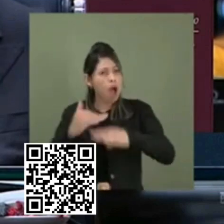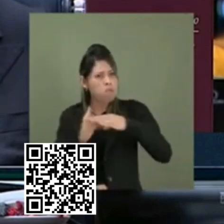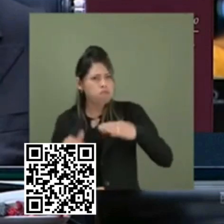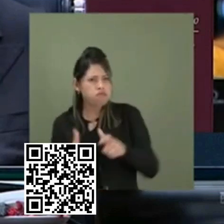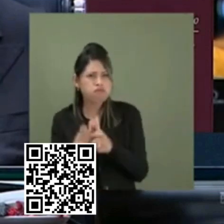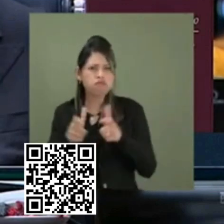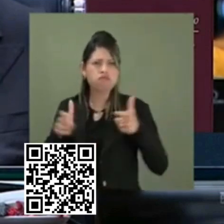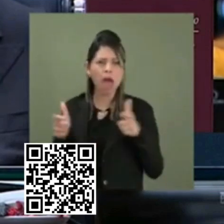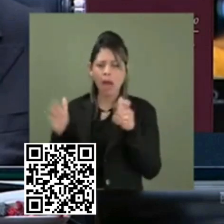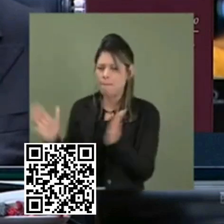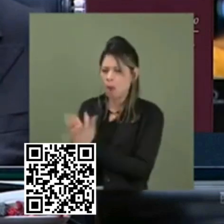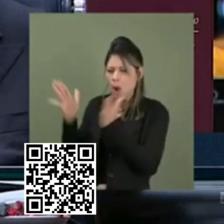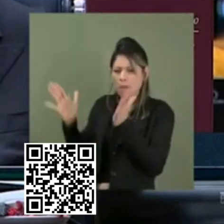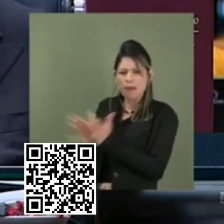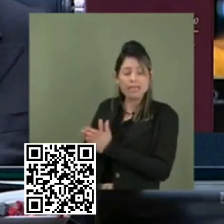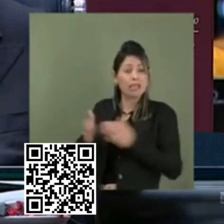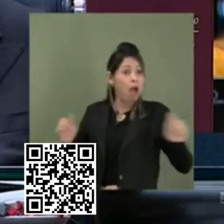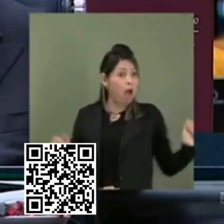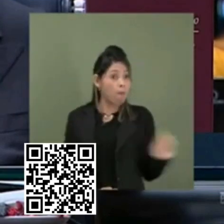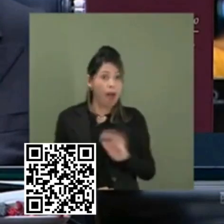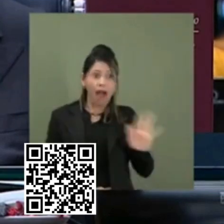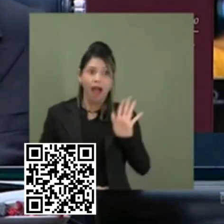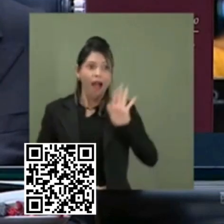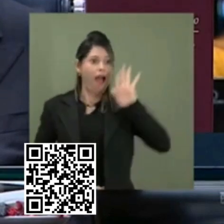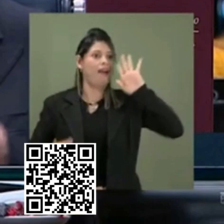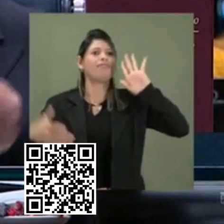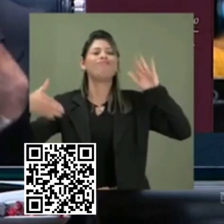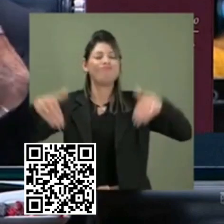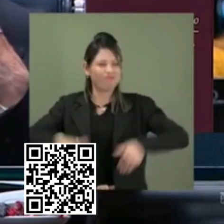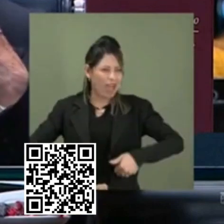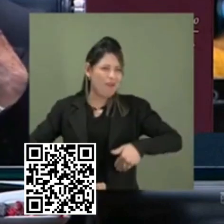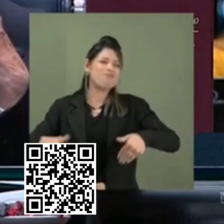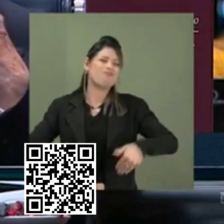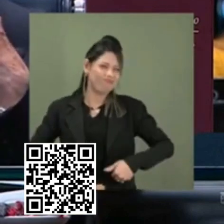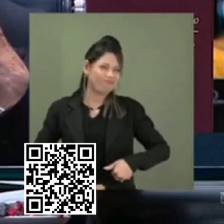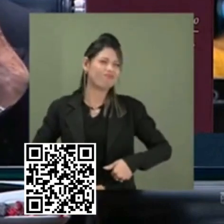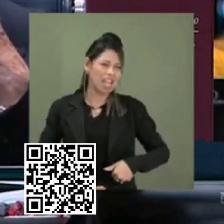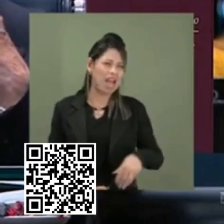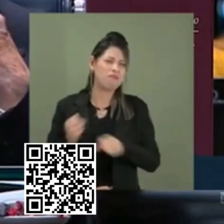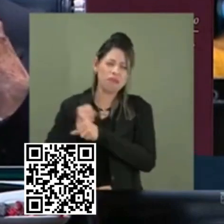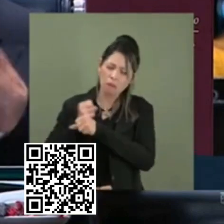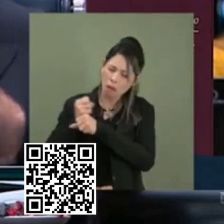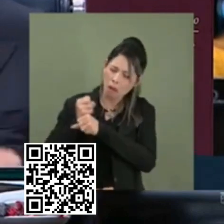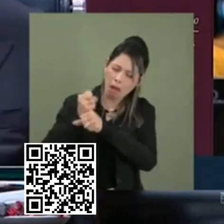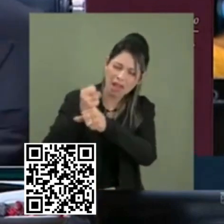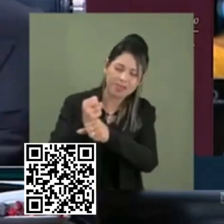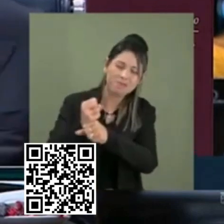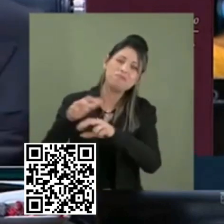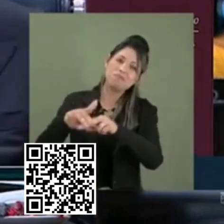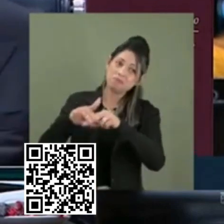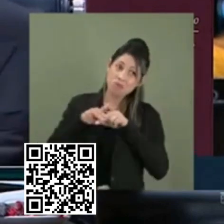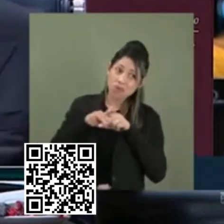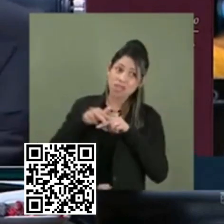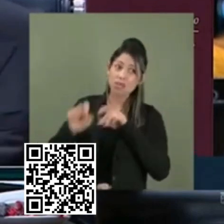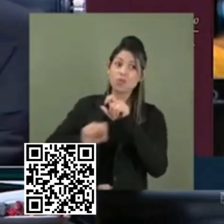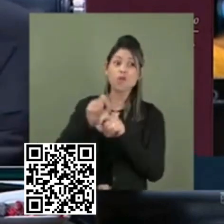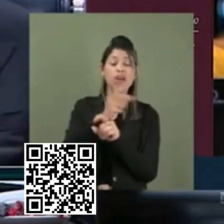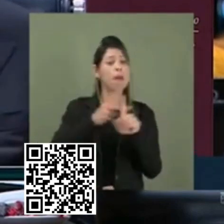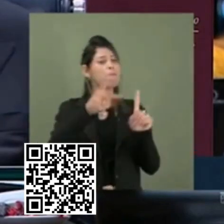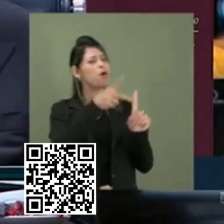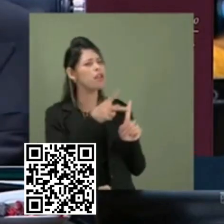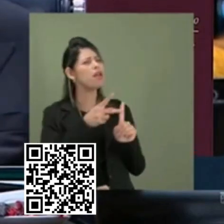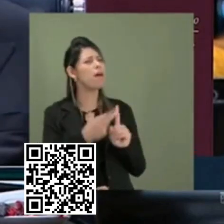pobreza, da carestia e da fome que vivemos nos últimos anos. A esse respeito, o Parlamento